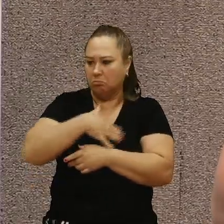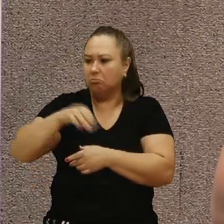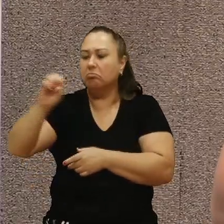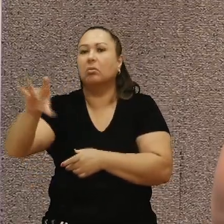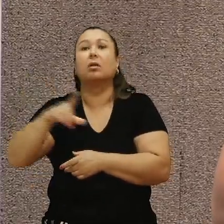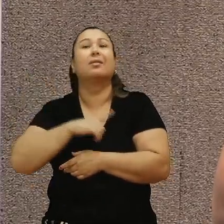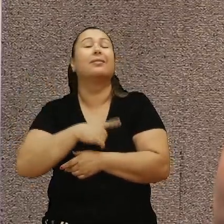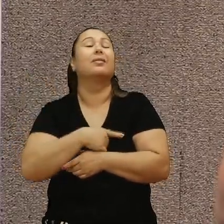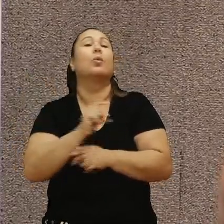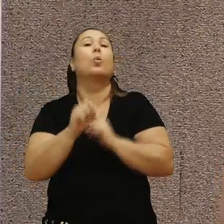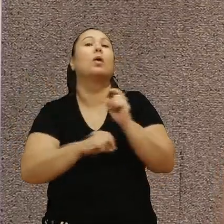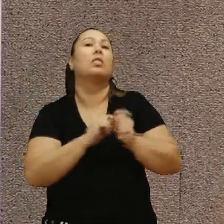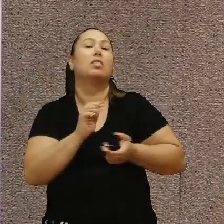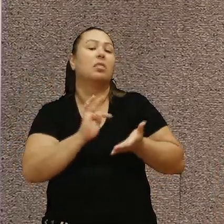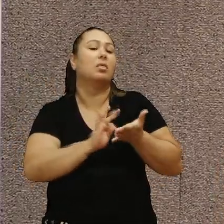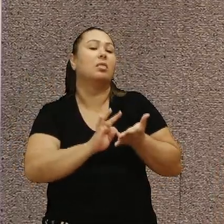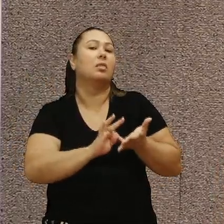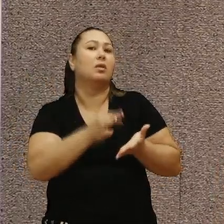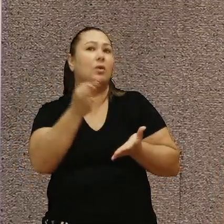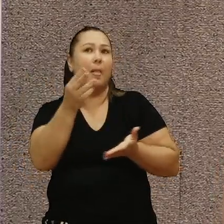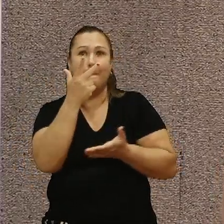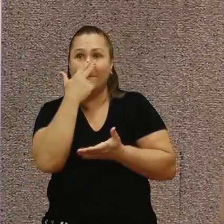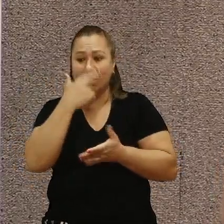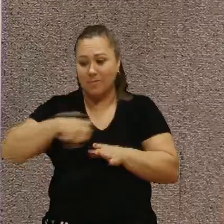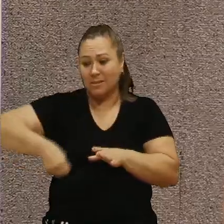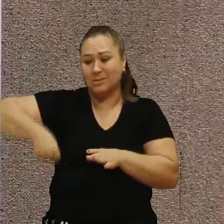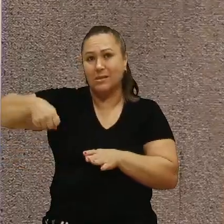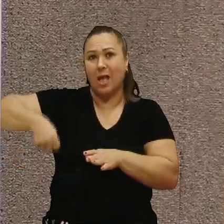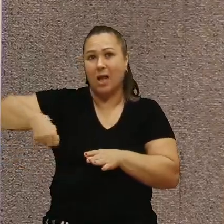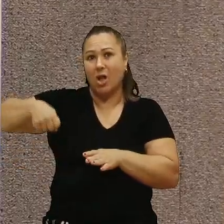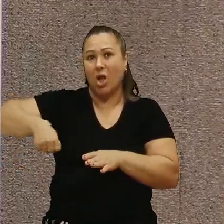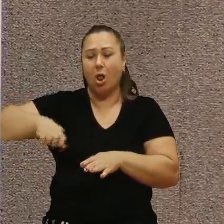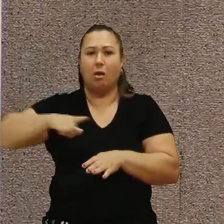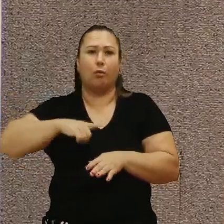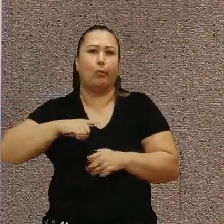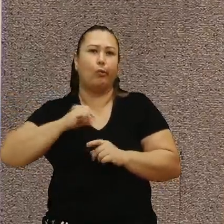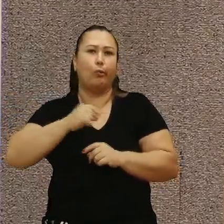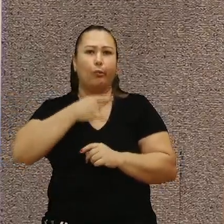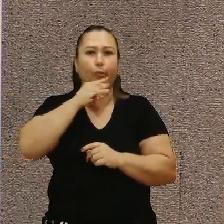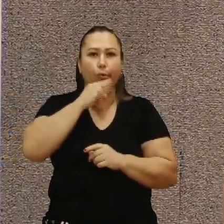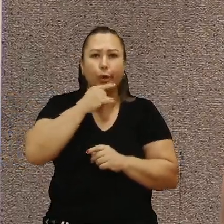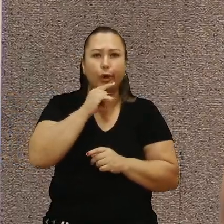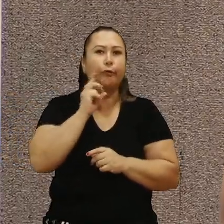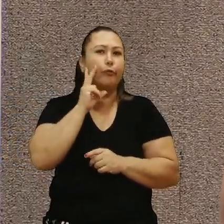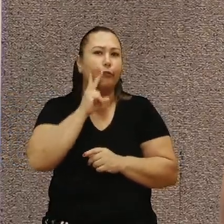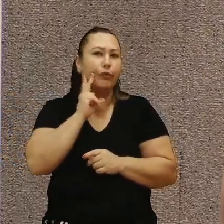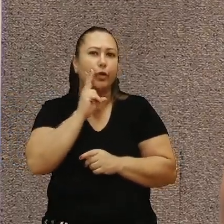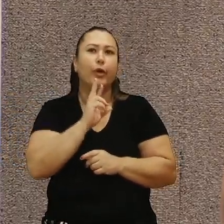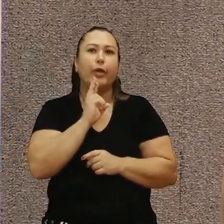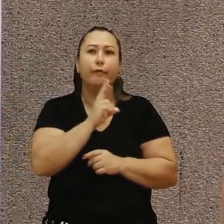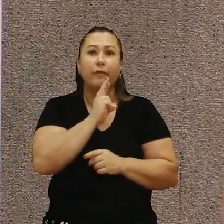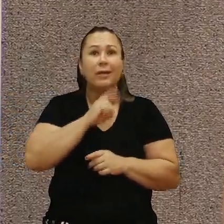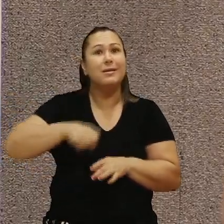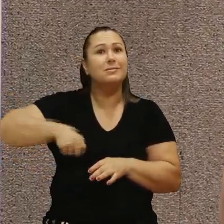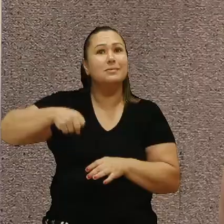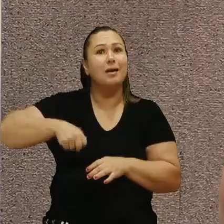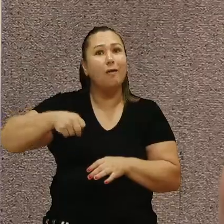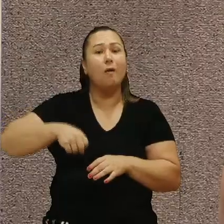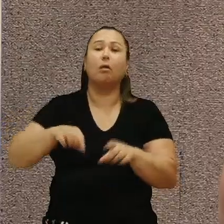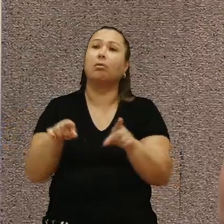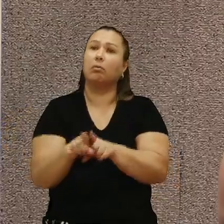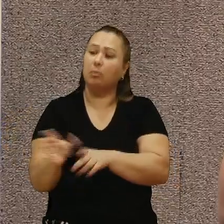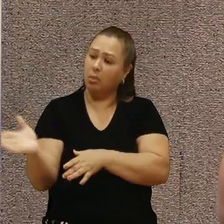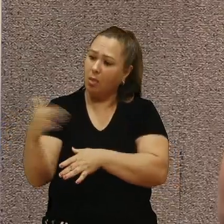vereador Sandro Fantinel, que a mesma sacola que leva o energético, o uísque, a cerveja, o vinho, o refrigerante, é a sacola que traz a embalagem